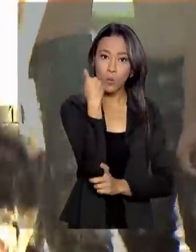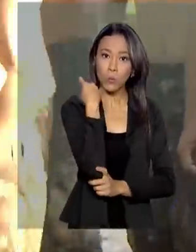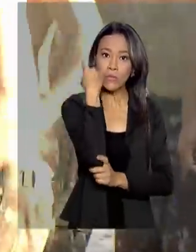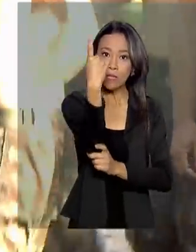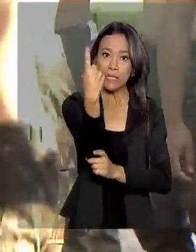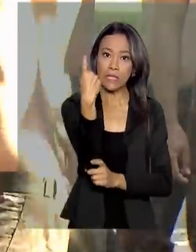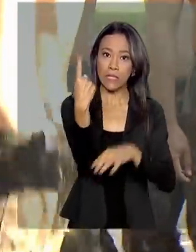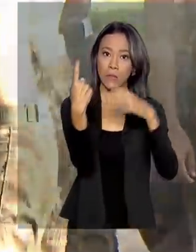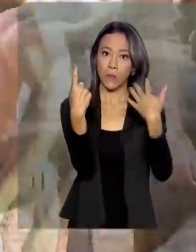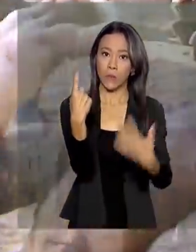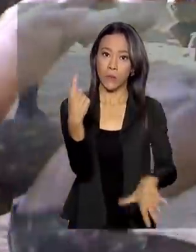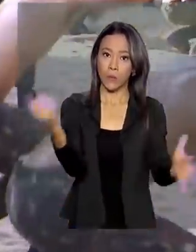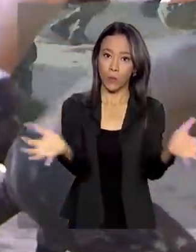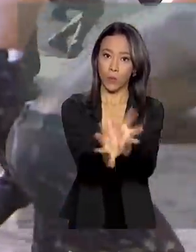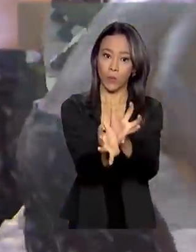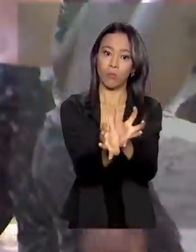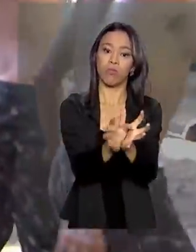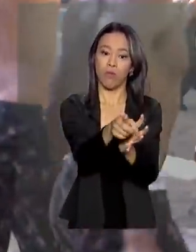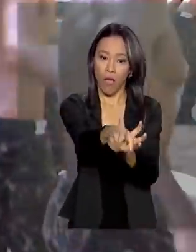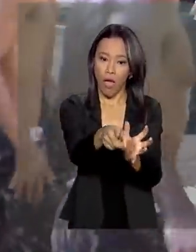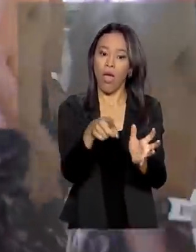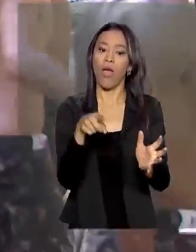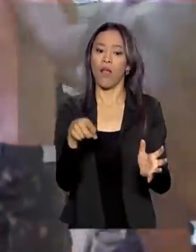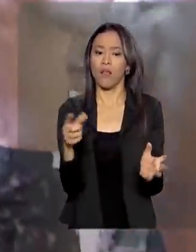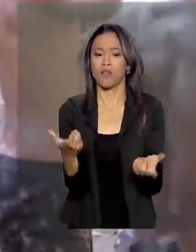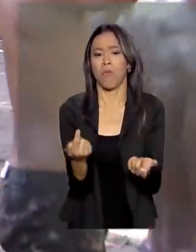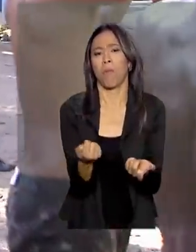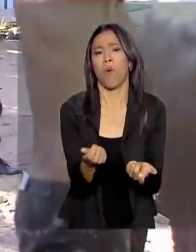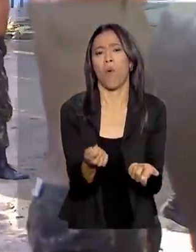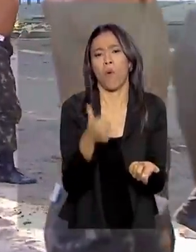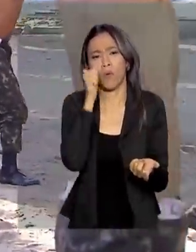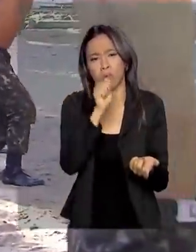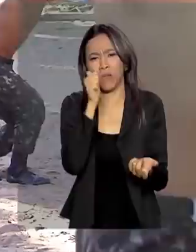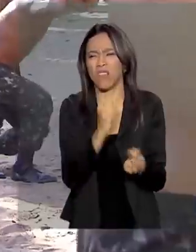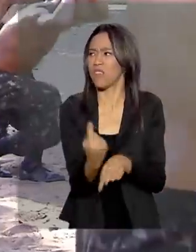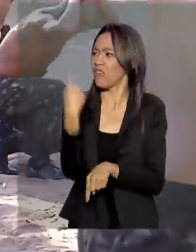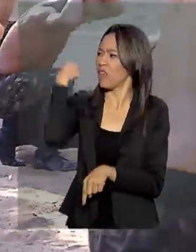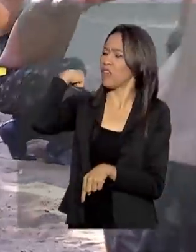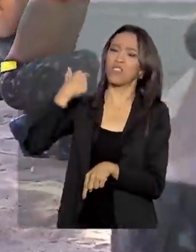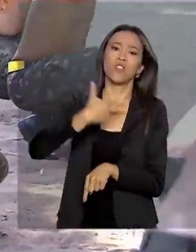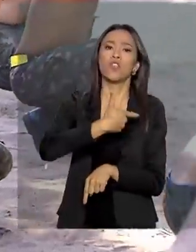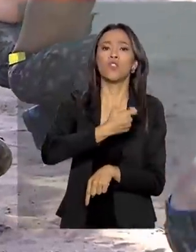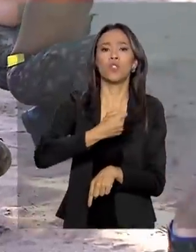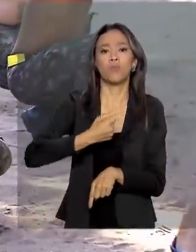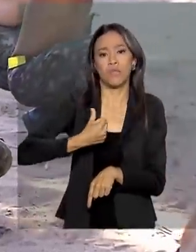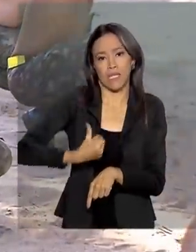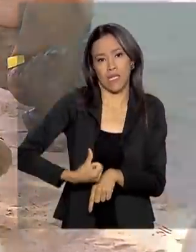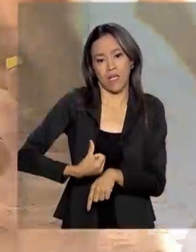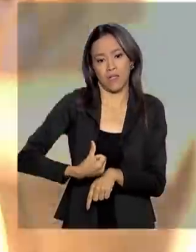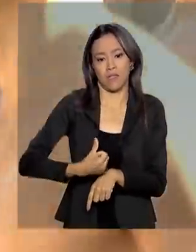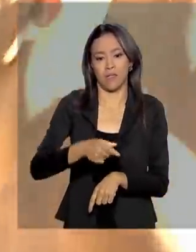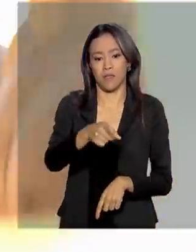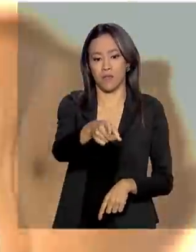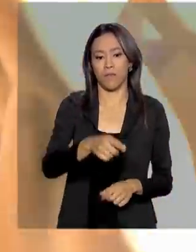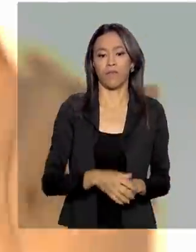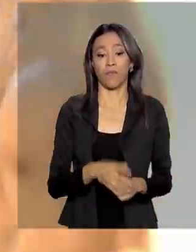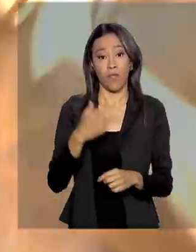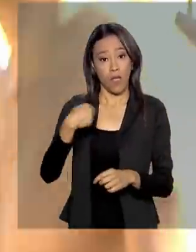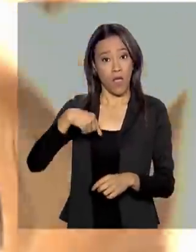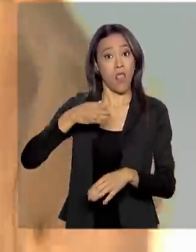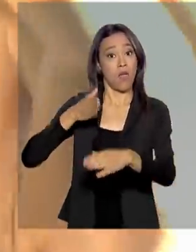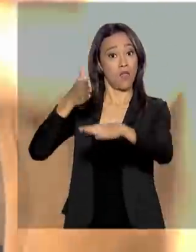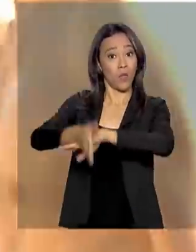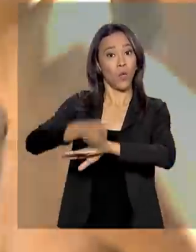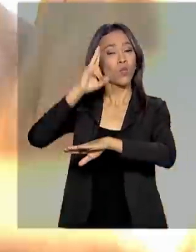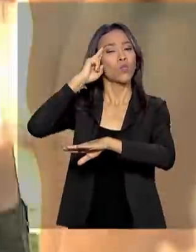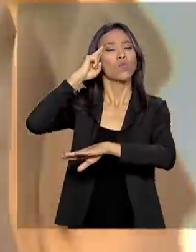feminina do grupo apesar de ainda serem minoria desde 2006 a mulheres pequenez de escanteio exército sempre